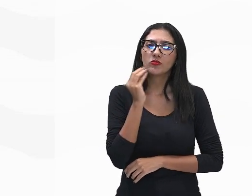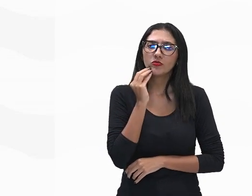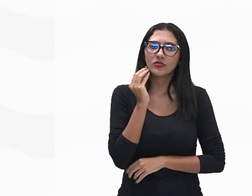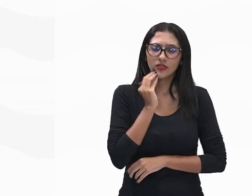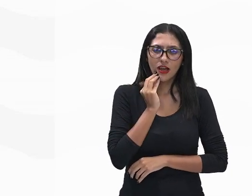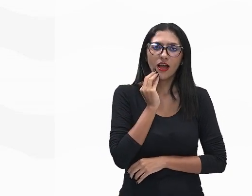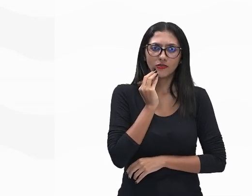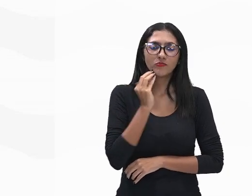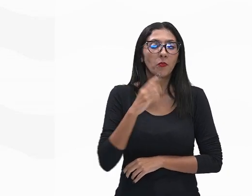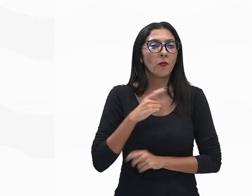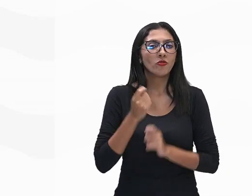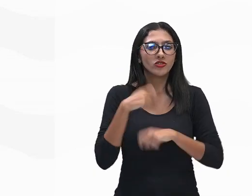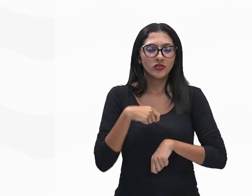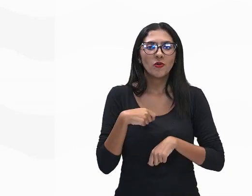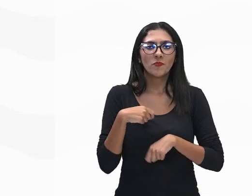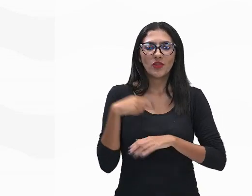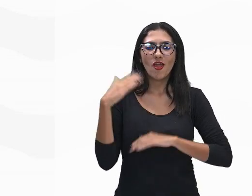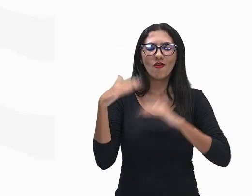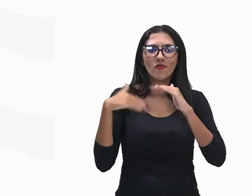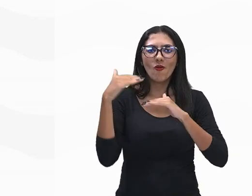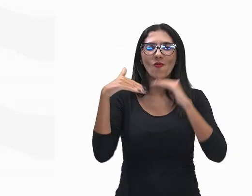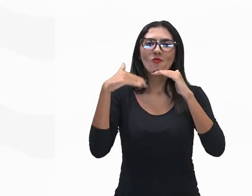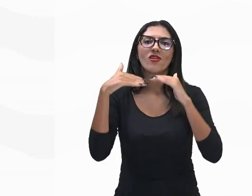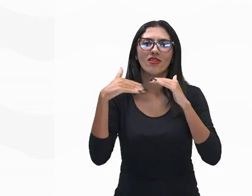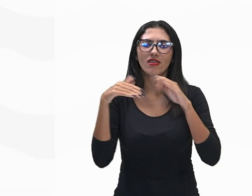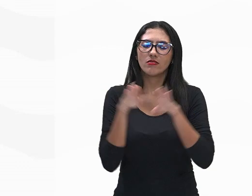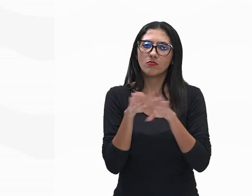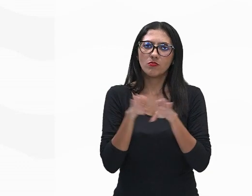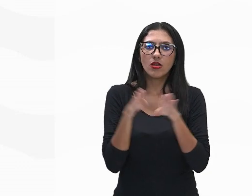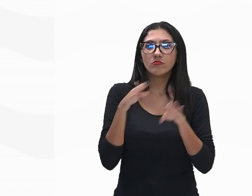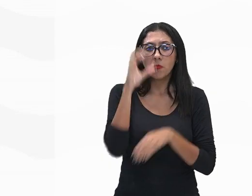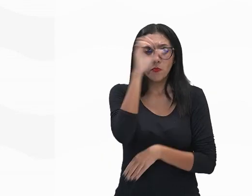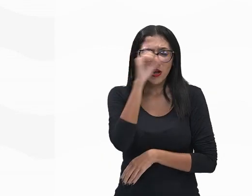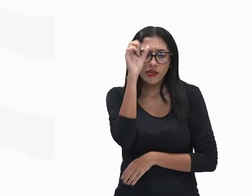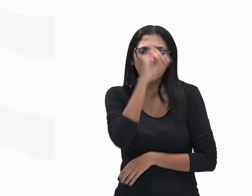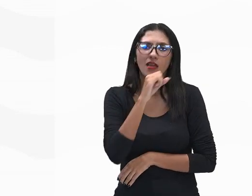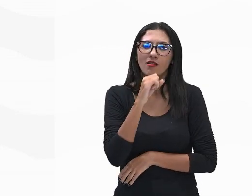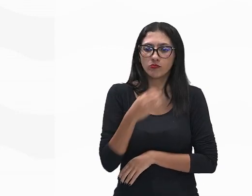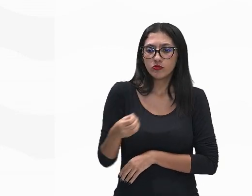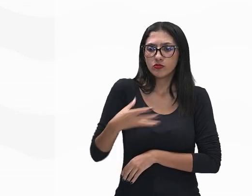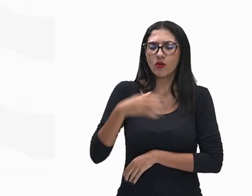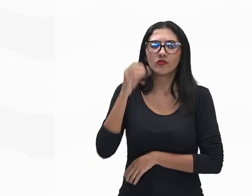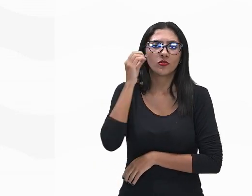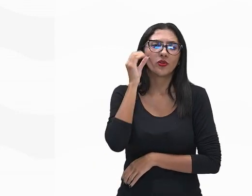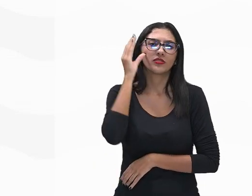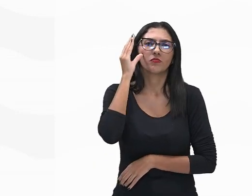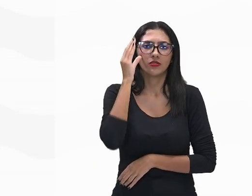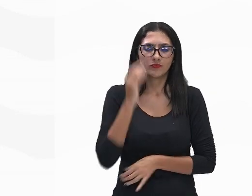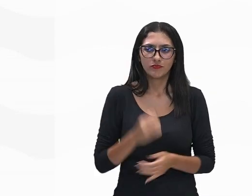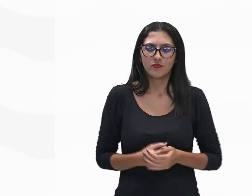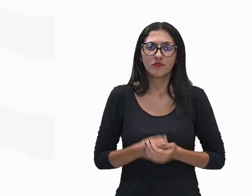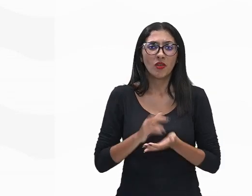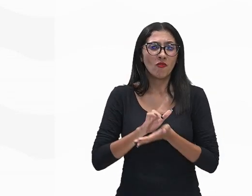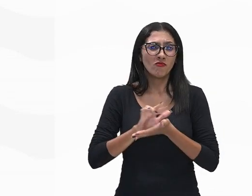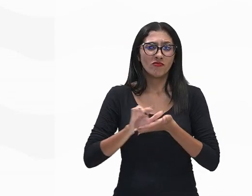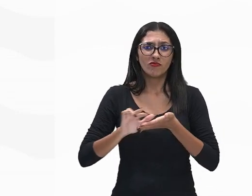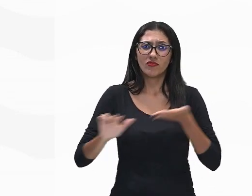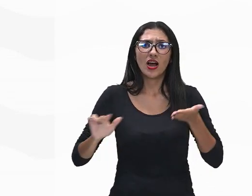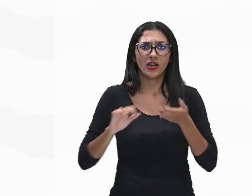gente possa crescer e aprender. Essas transformações que a vida coloca na nossa frente, apesar de